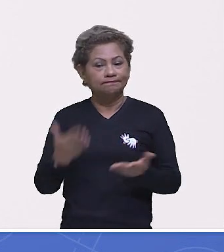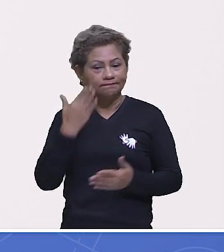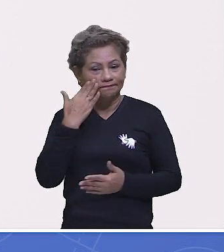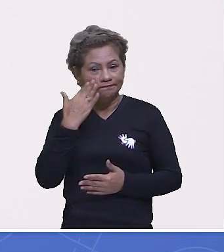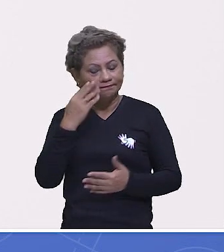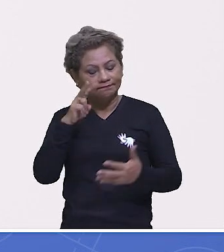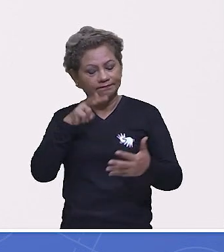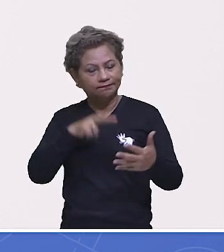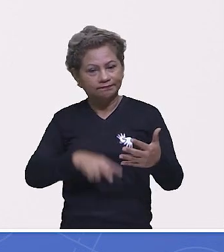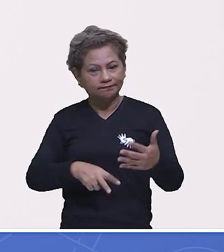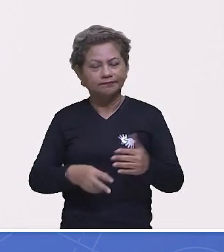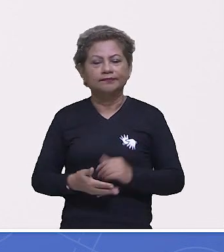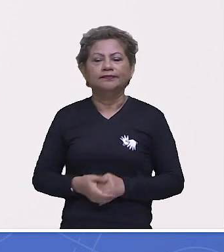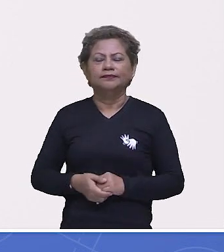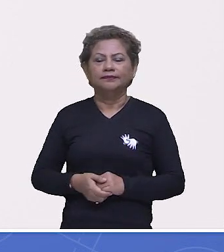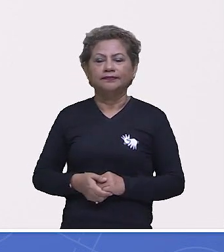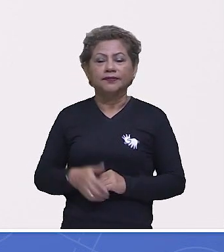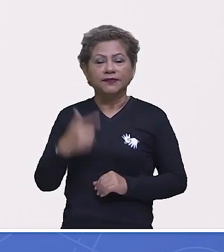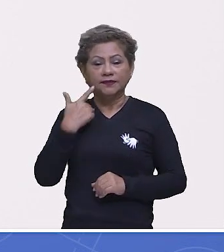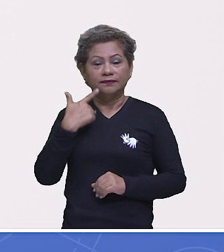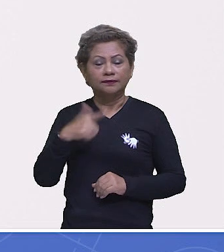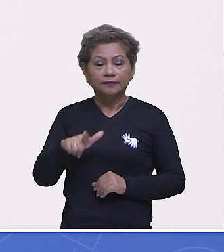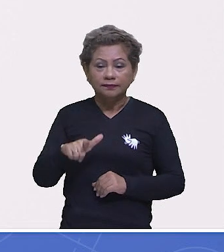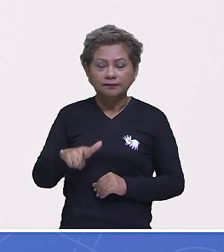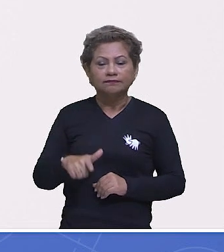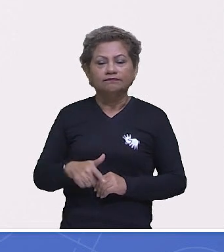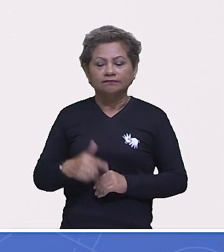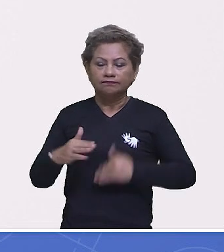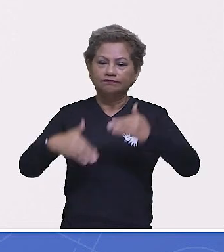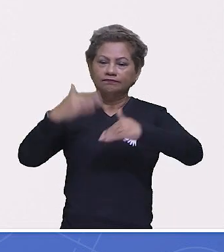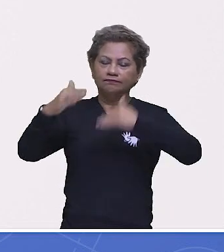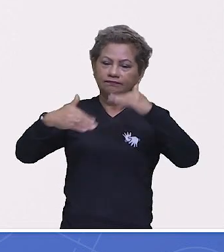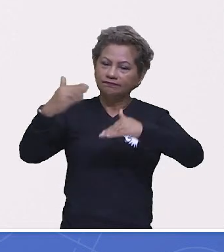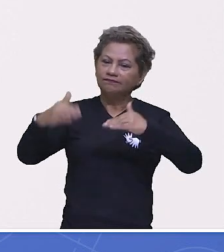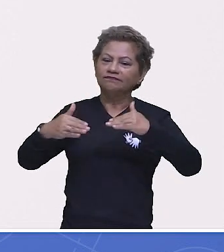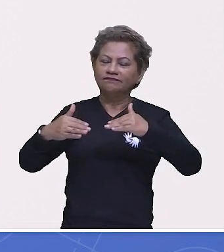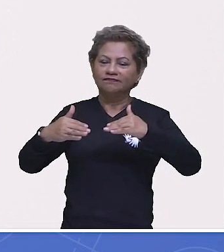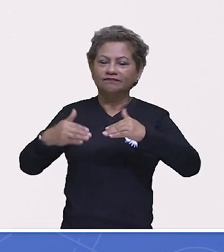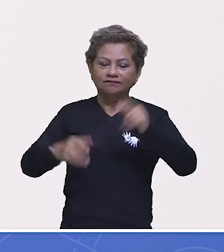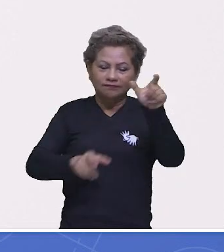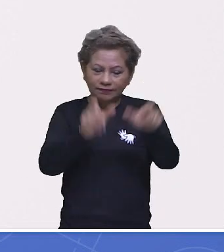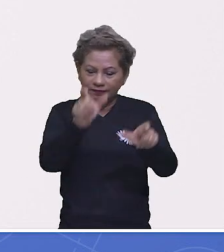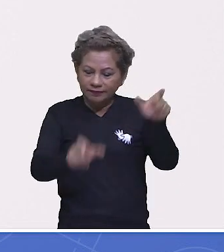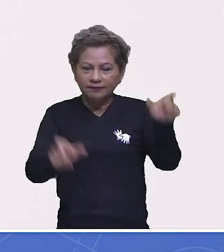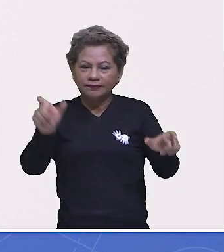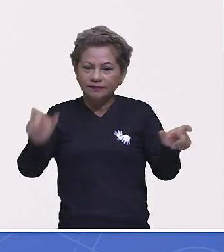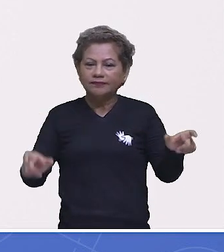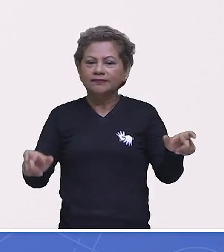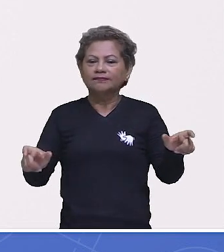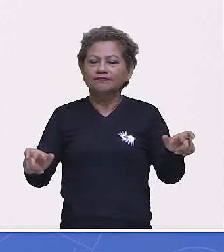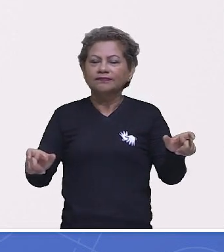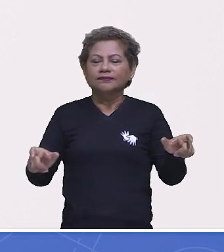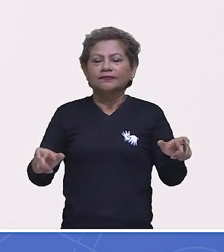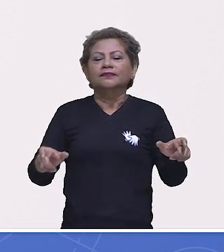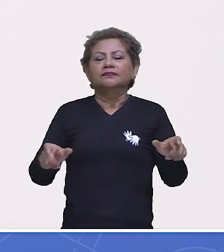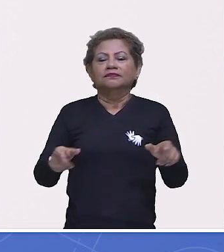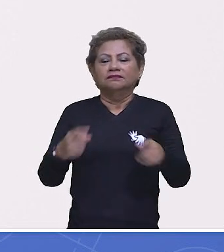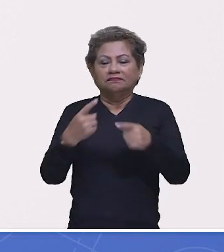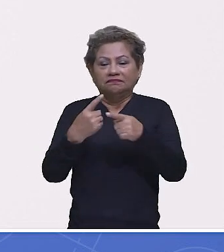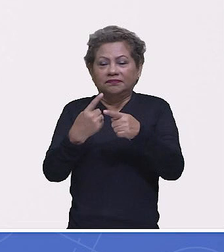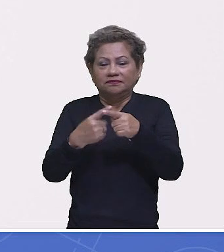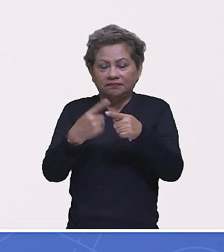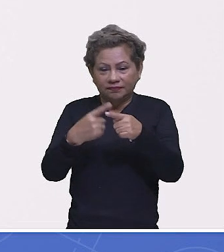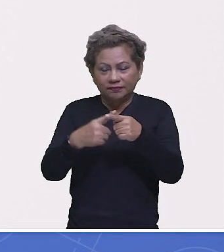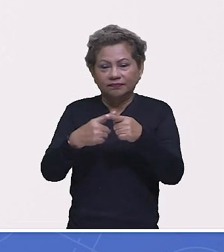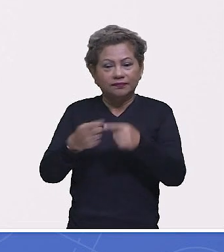A linguagem corporal acompanhou a evolução humana, enriquecendo-se à medida que o repertório